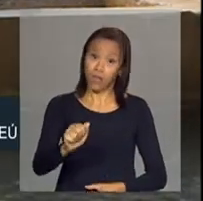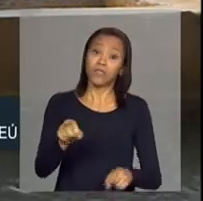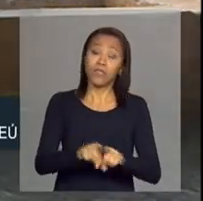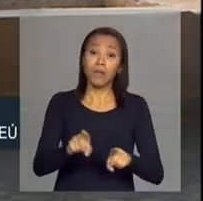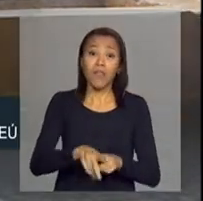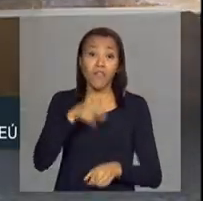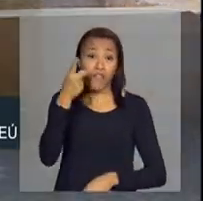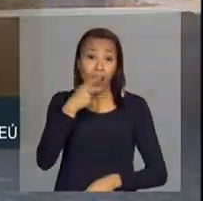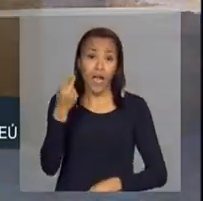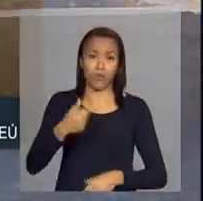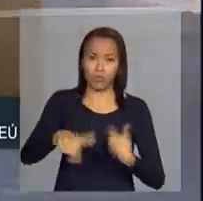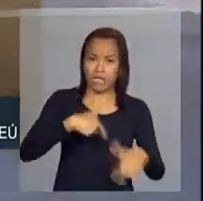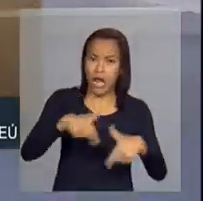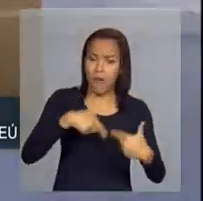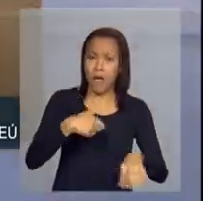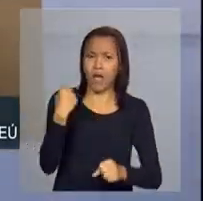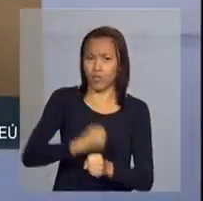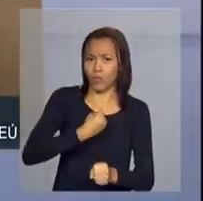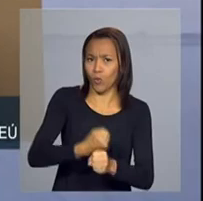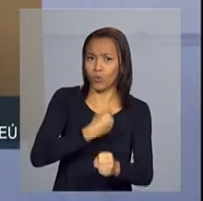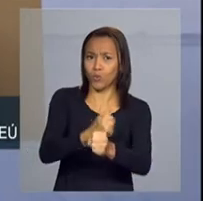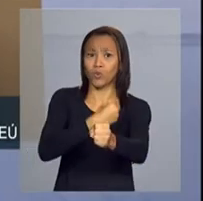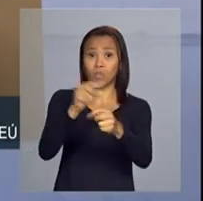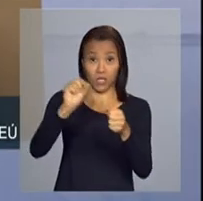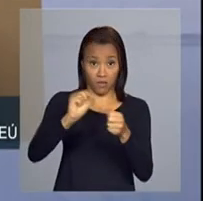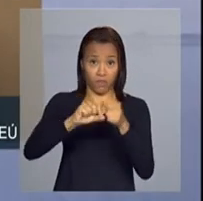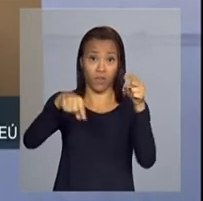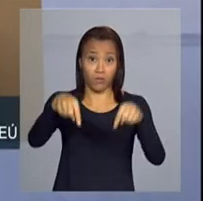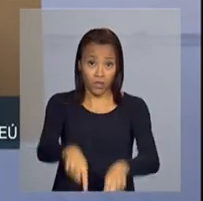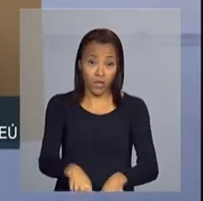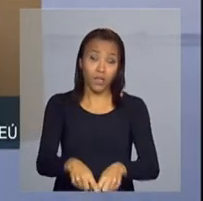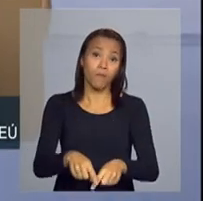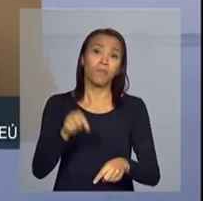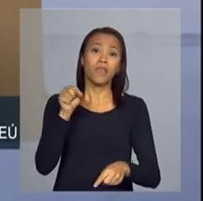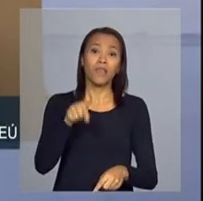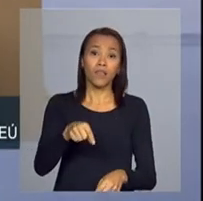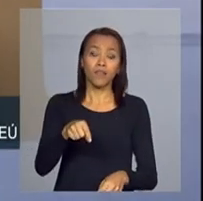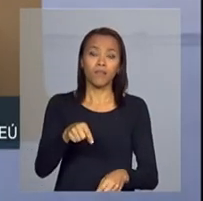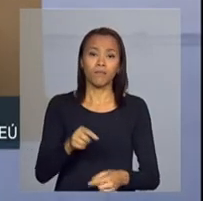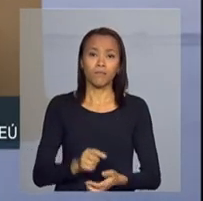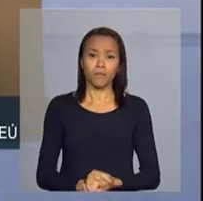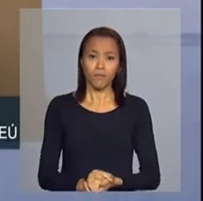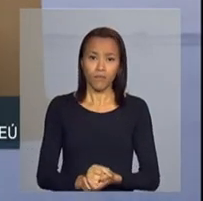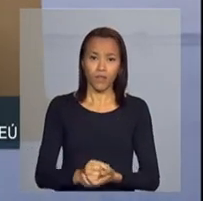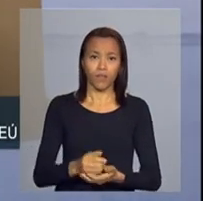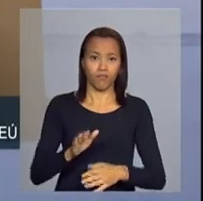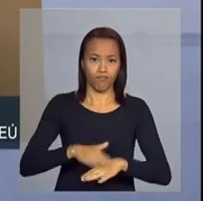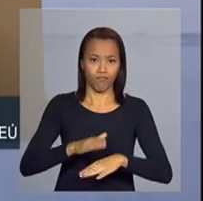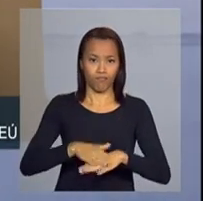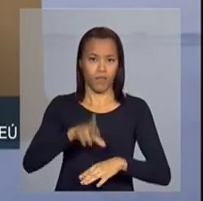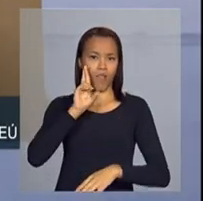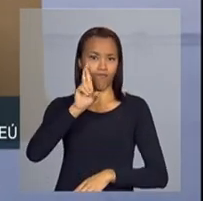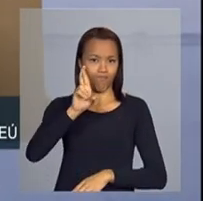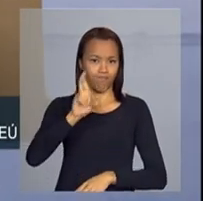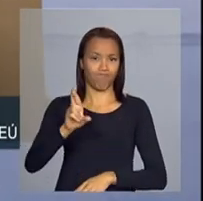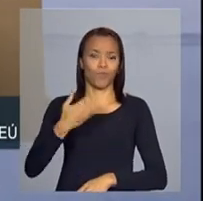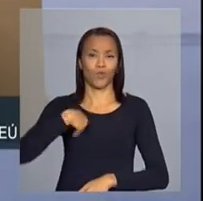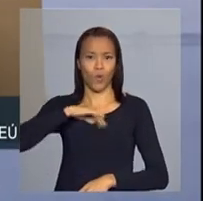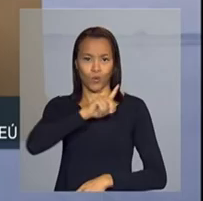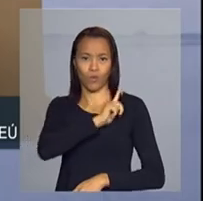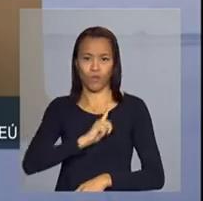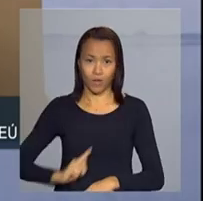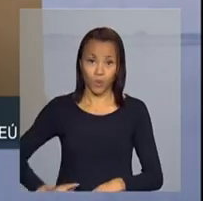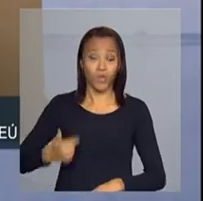e dos investimentos hídricos que, pela capacidade e liderança do nosso governador. E como eu me